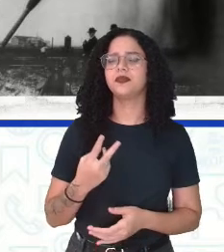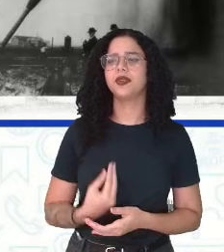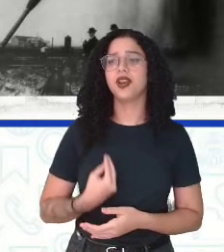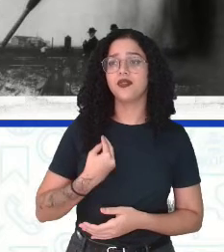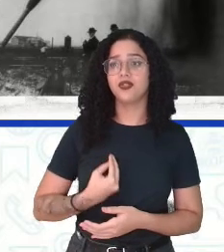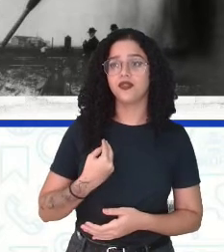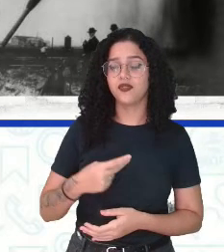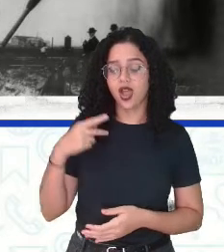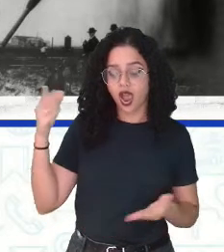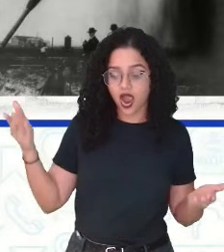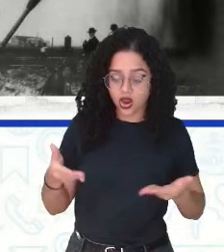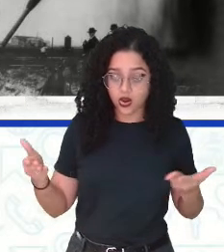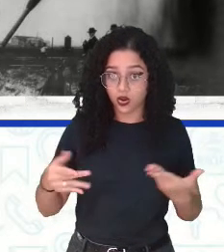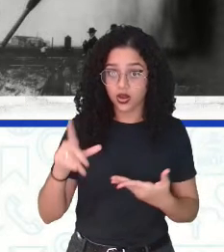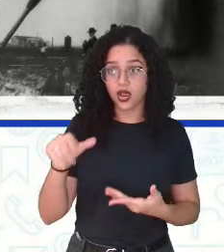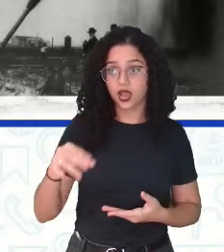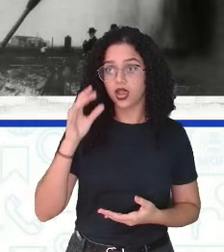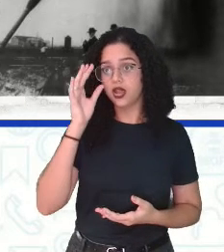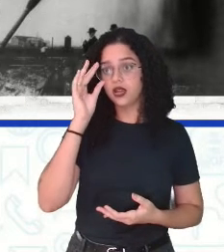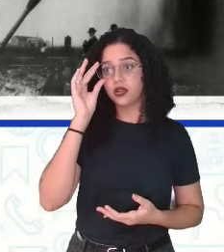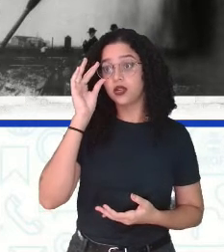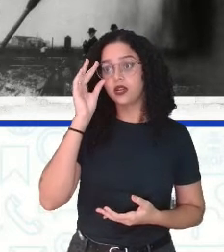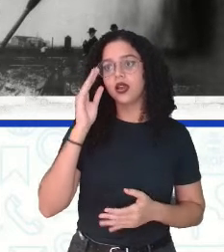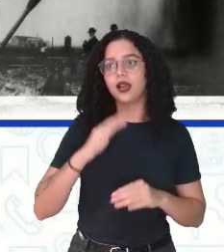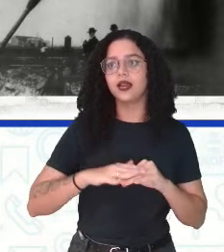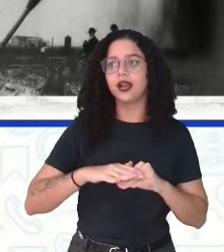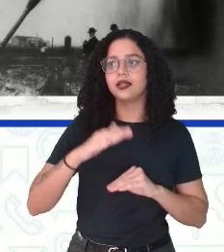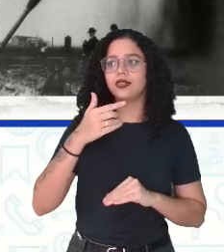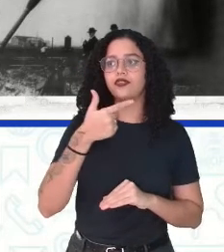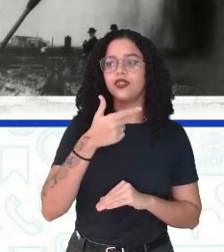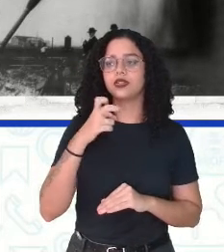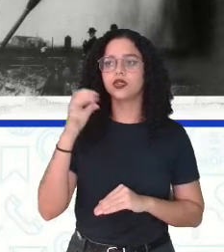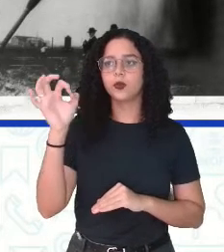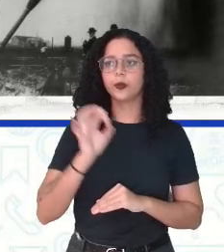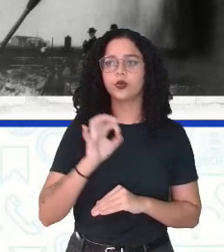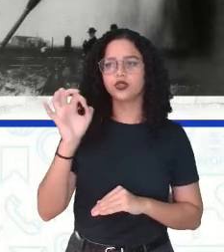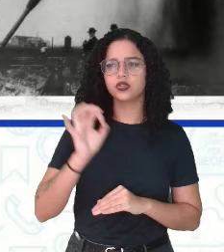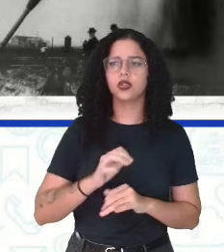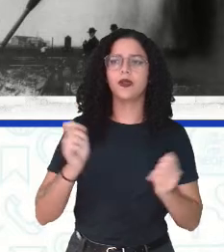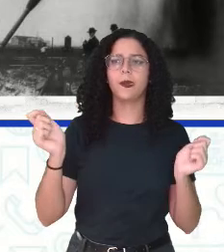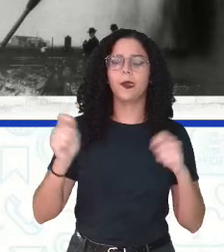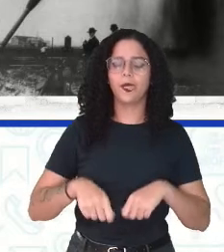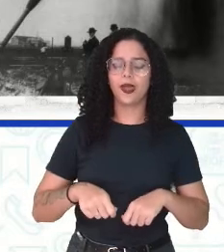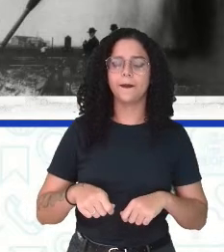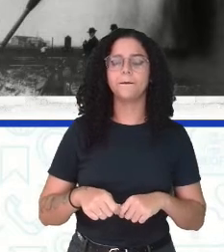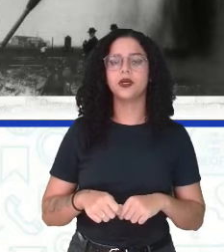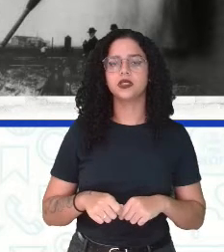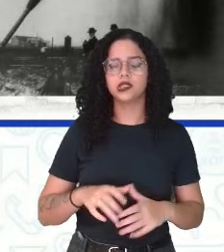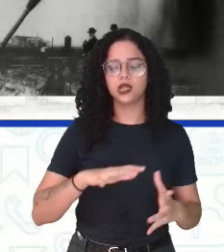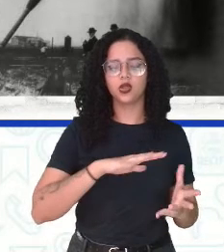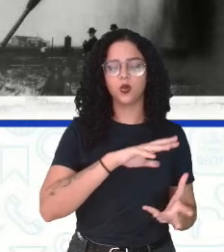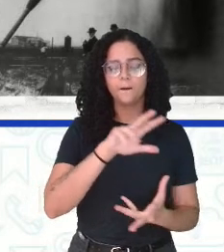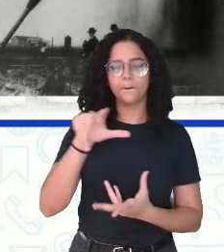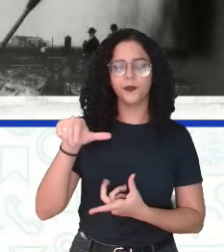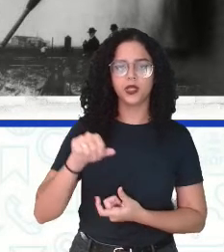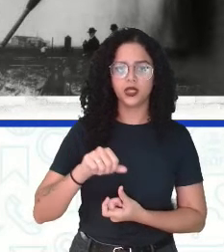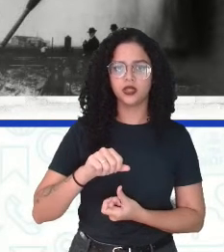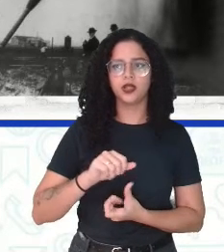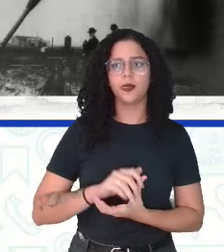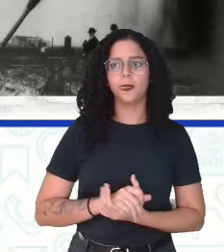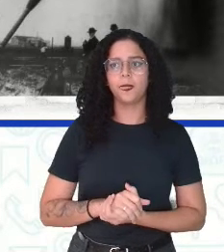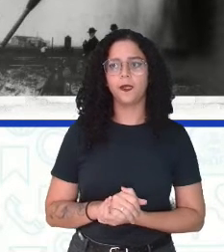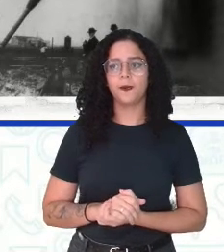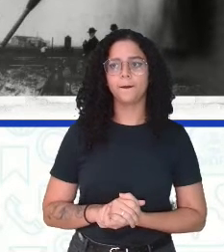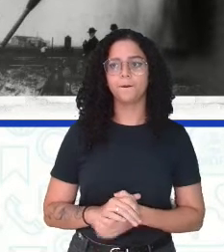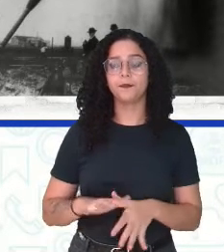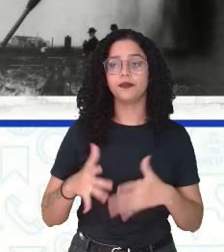vida atualmente, ele está acima de 25% da capacidade do planeta, tá